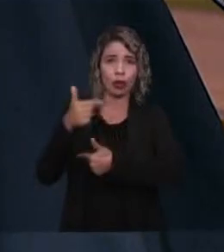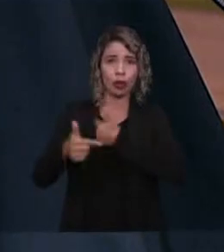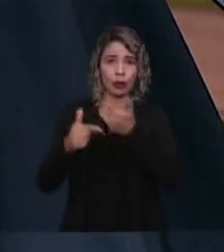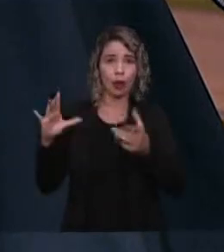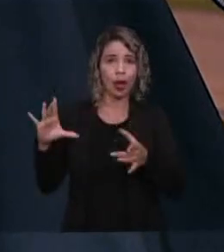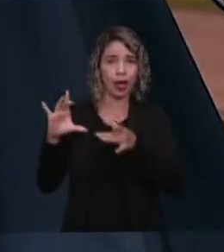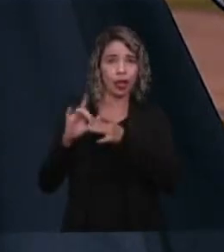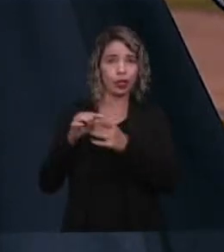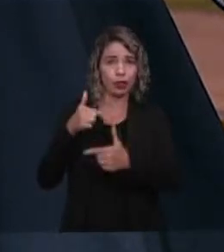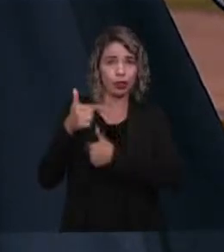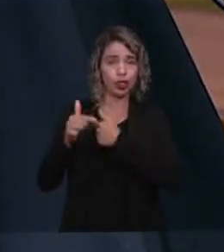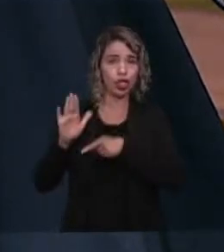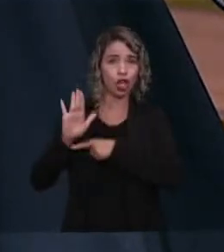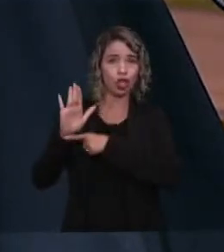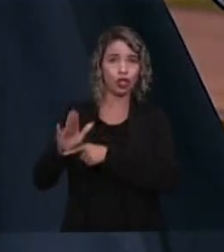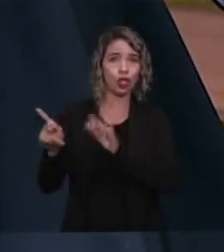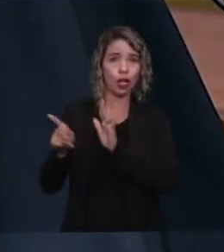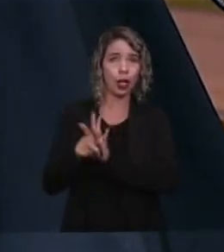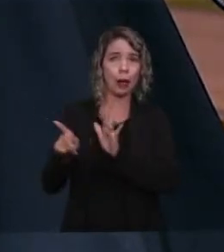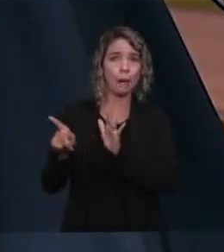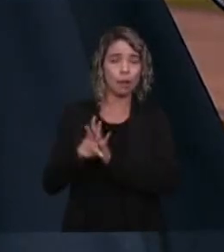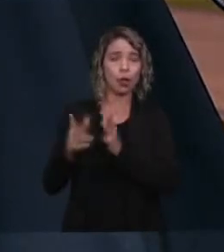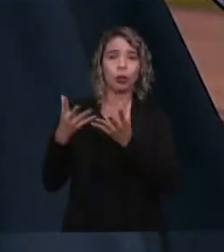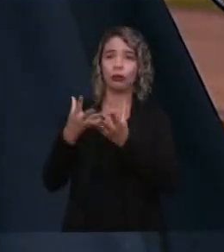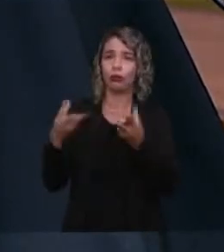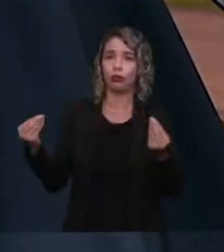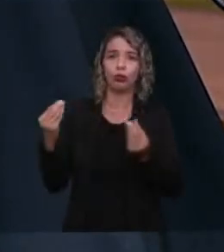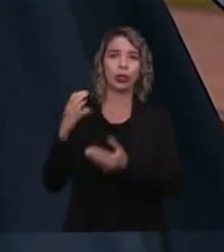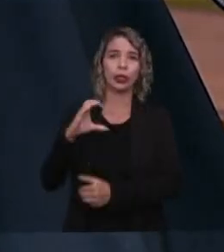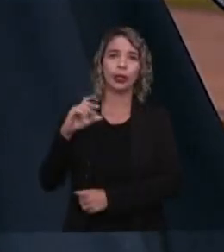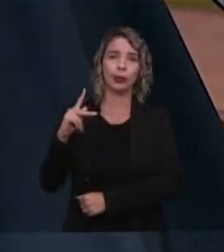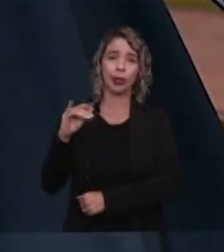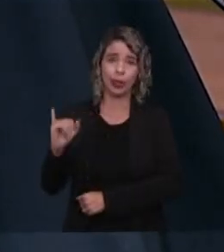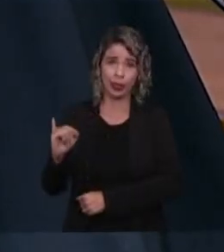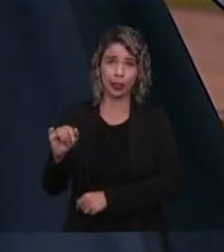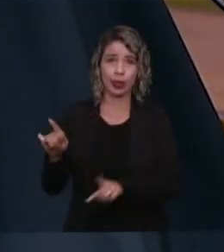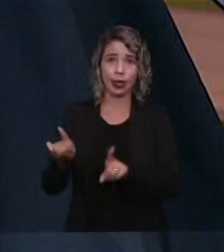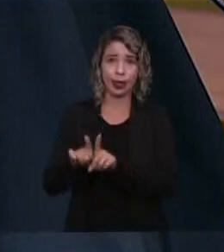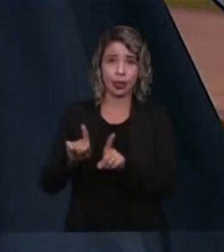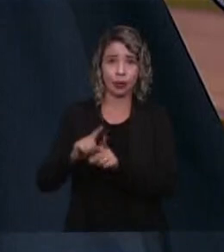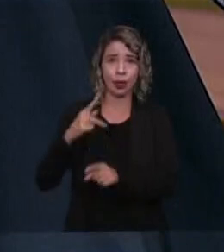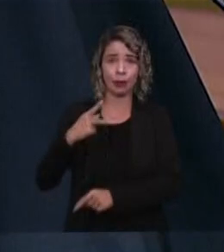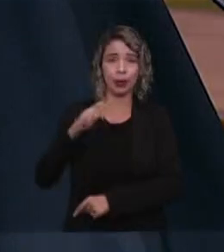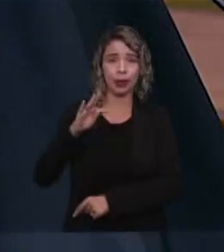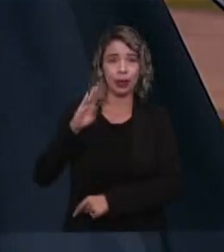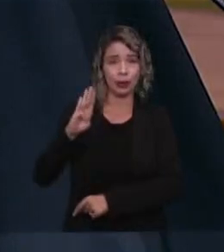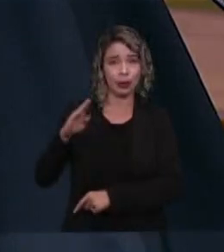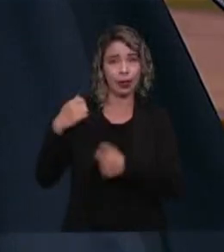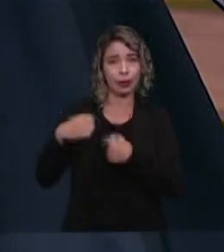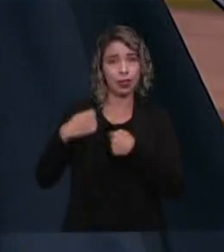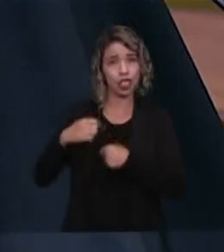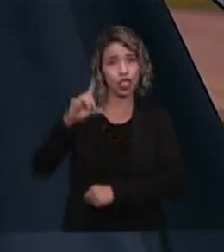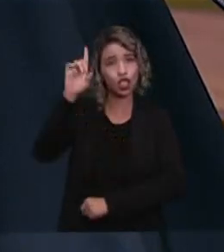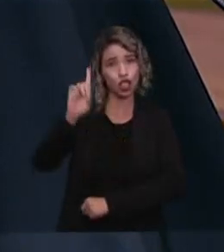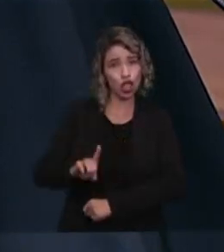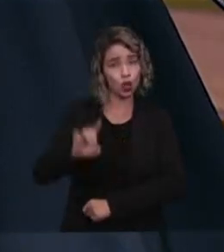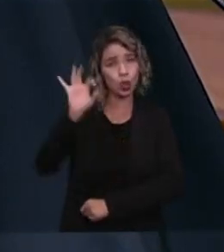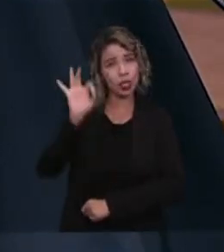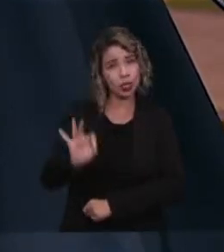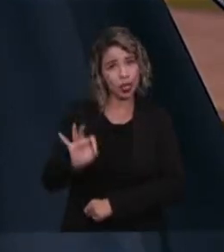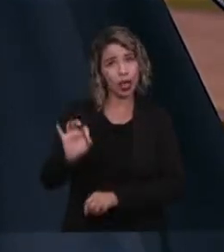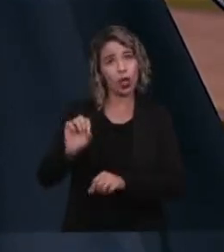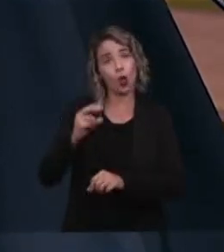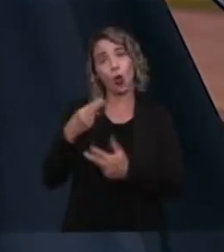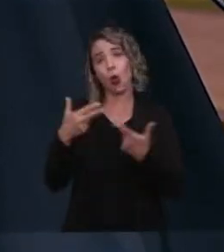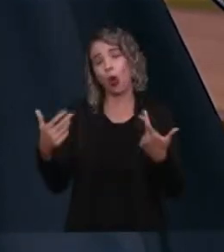base aliada e de contribuir para o esvaziamento da CPI, que o PTB teria que ser contemplado com uma diretoria, ou coisa